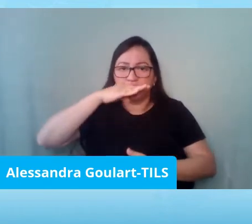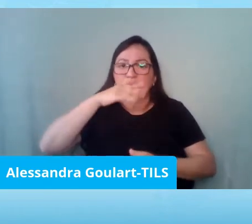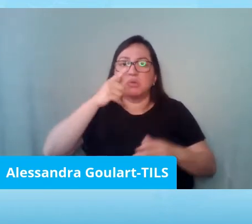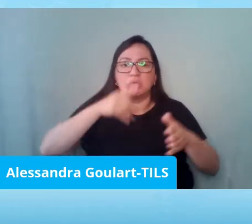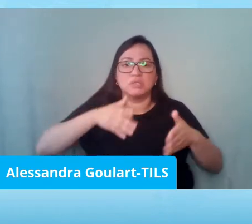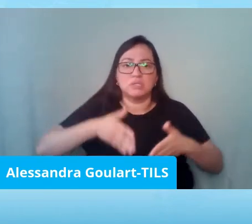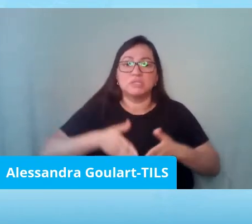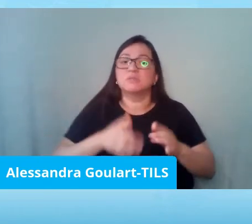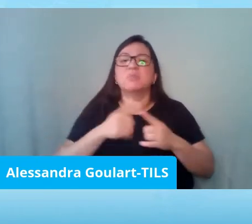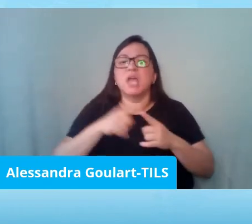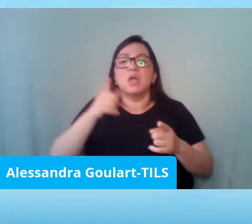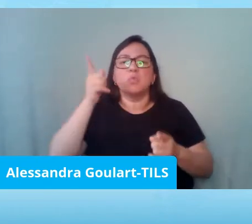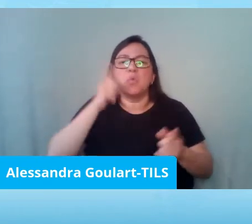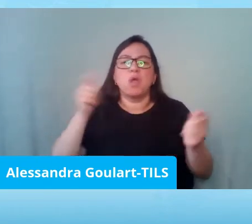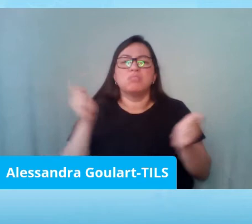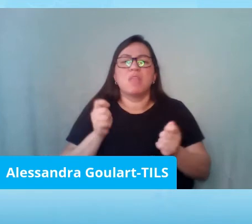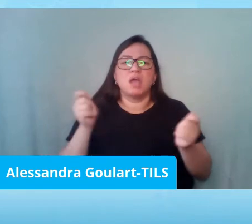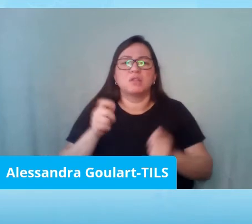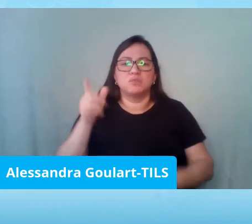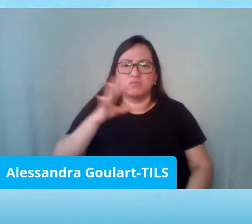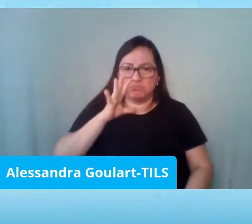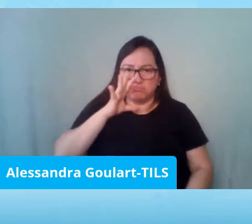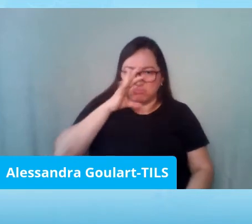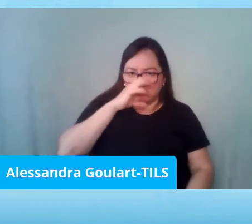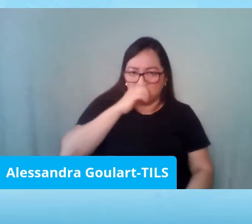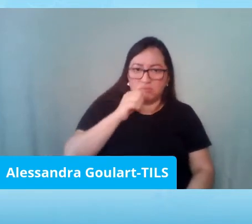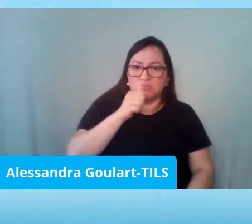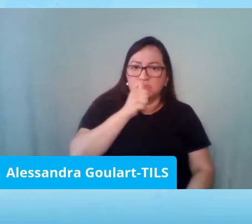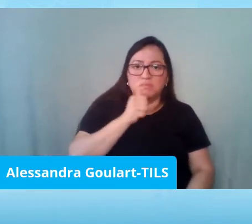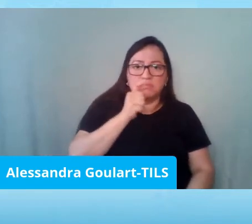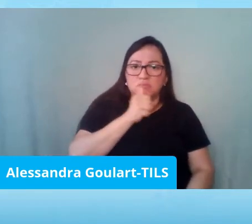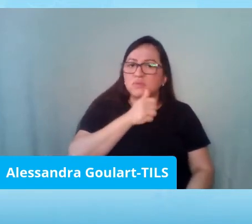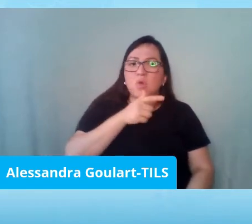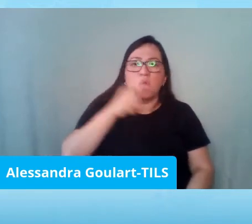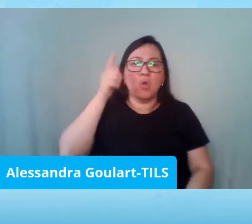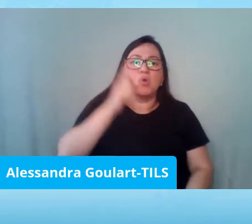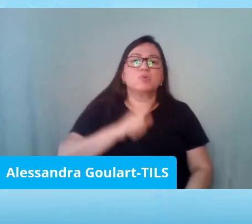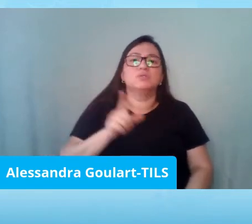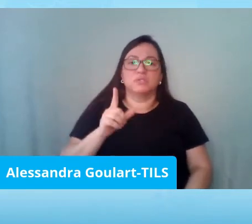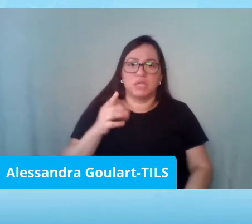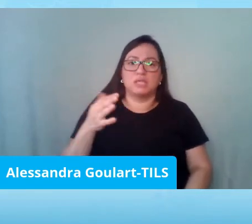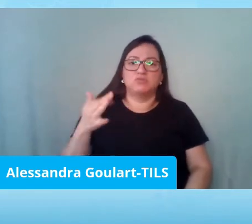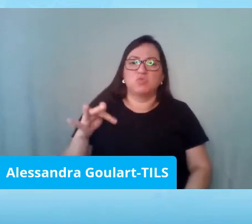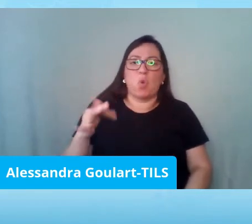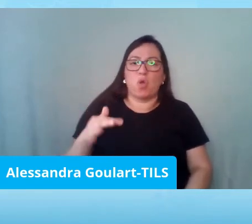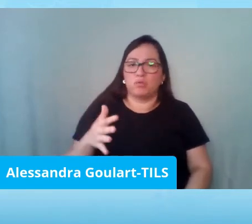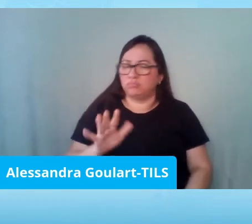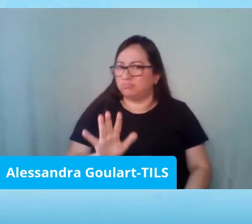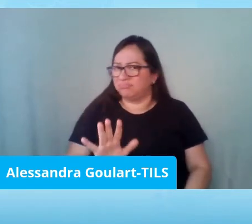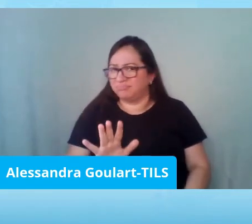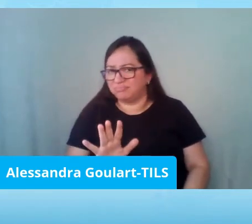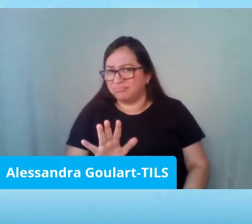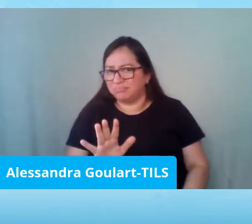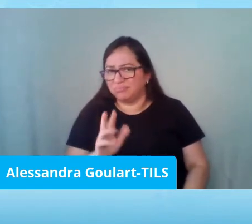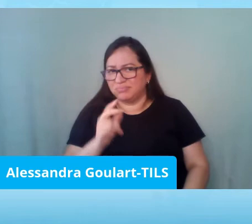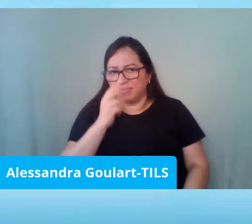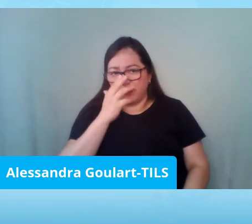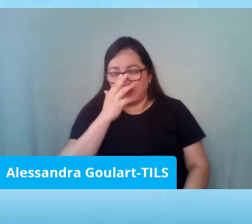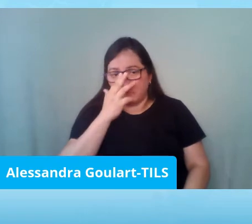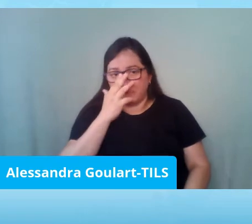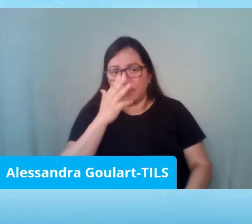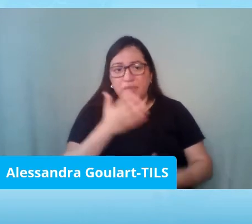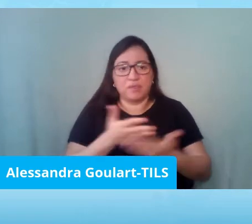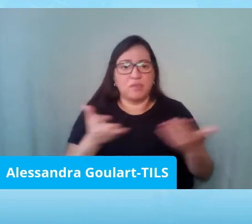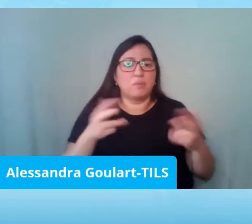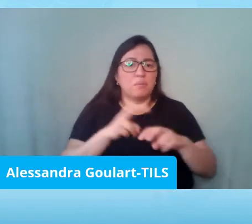quando a gente está... Por isso, né, que a gente entende que essas mulheres são as que são... E as jovens,